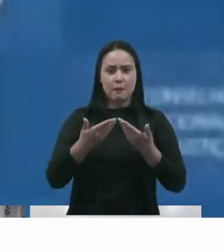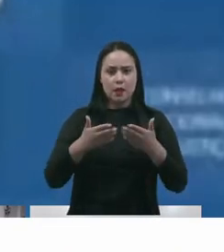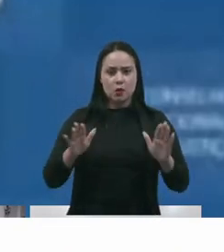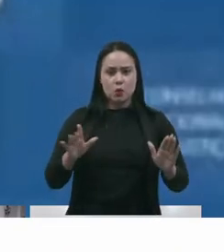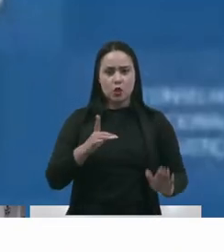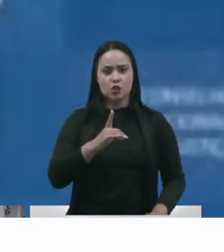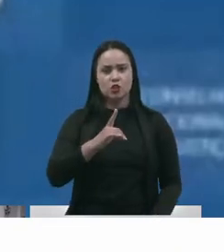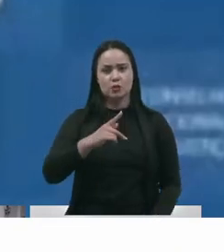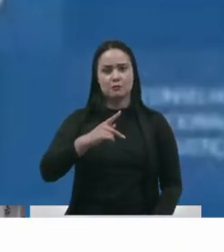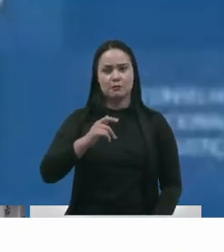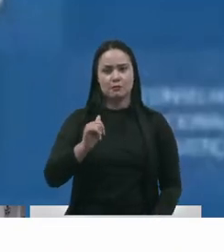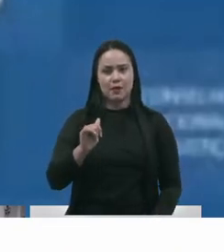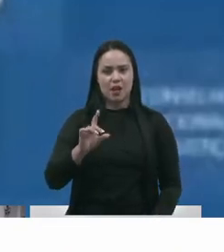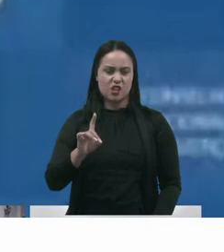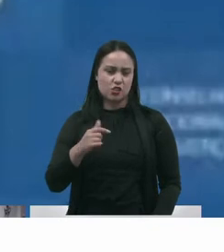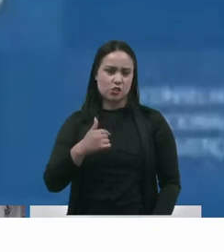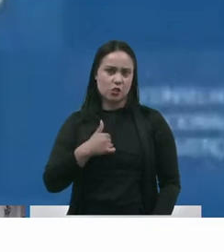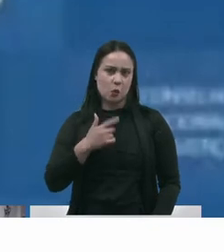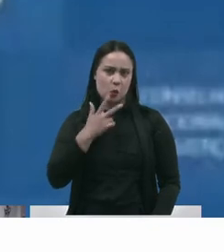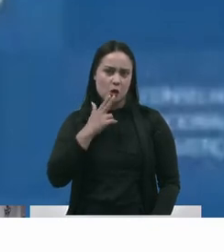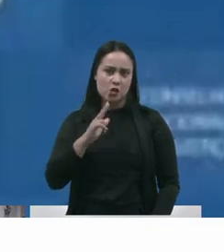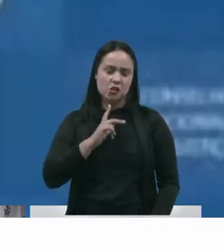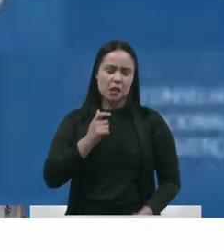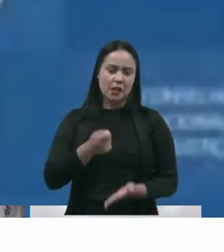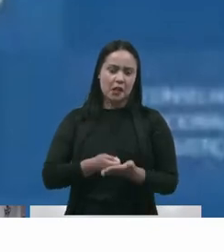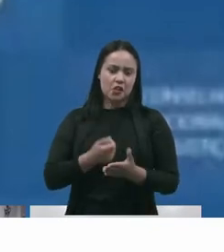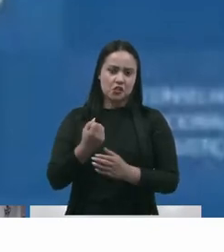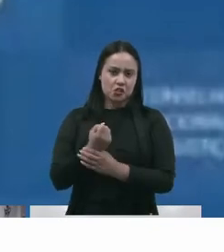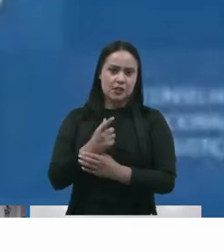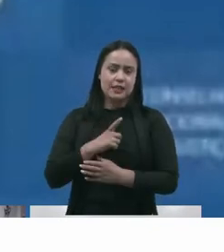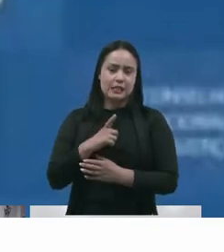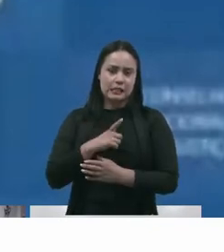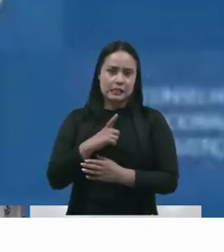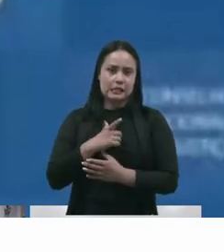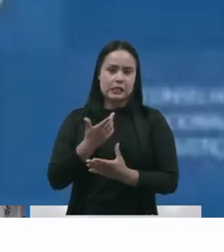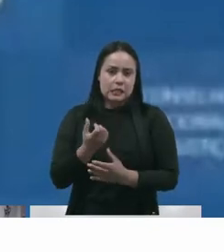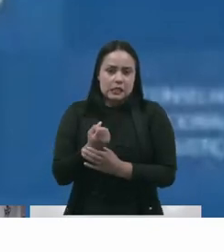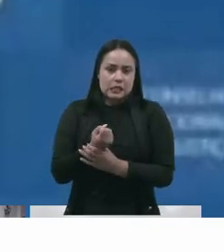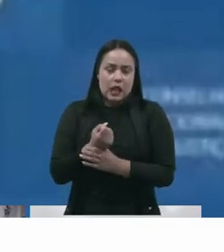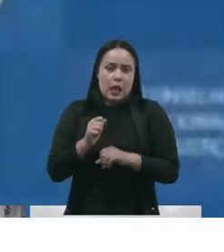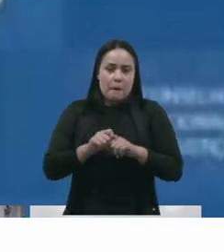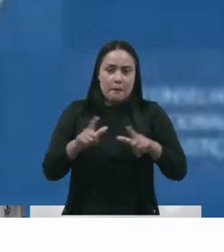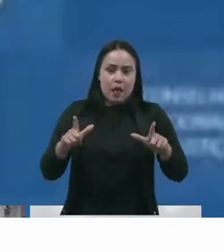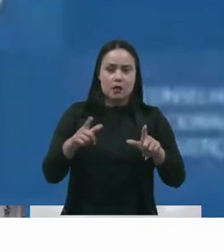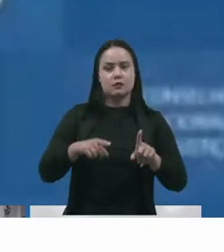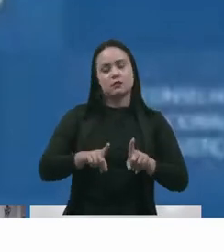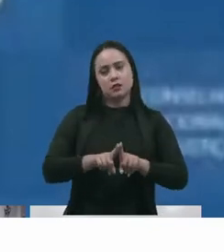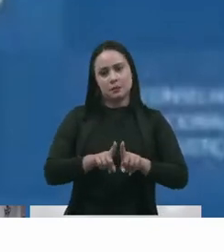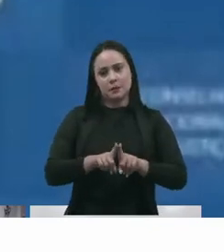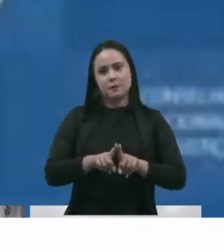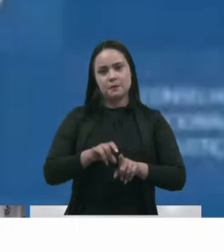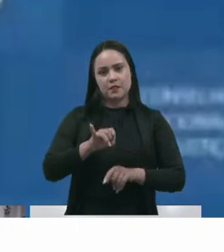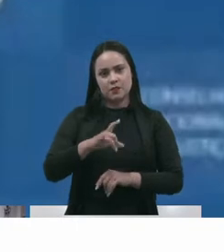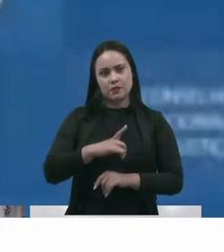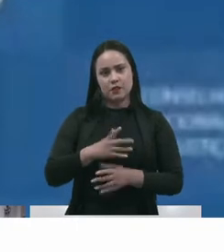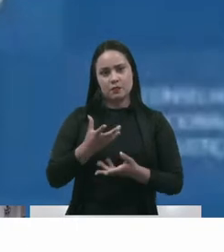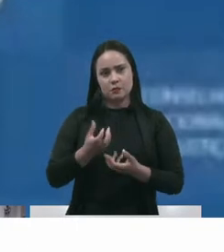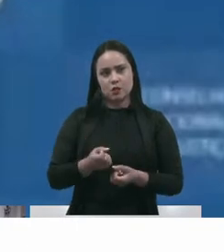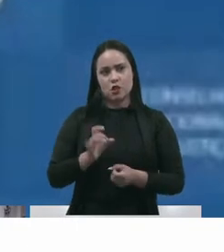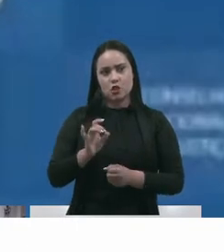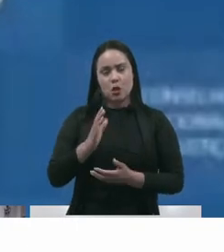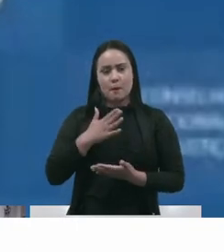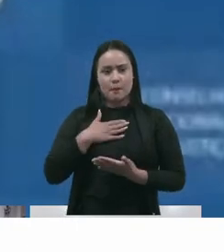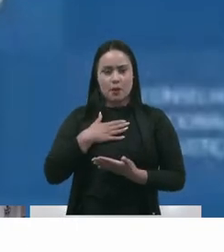de PADs, eu acho que as garantias devem ser preservadas e ampliadas. Eu acho que se admitir, é só meu